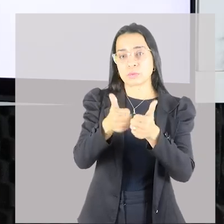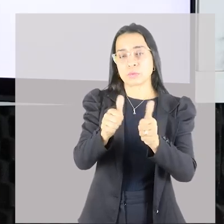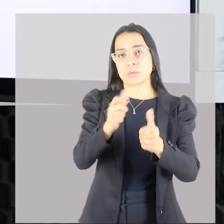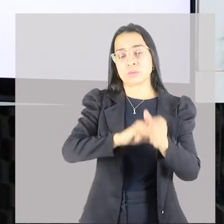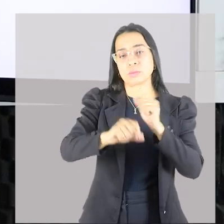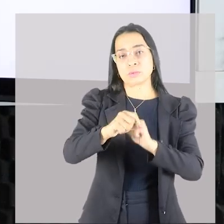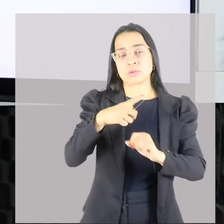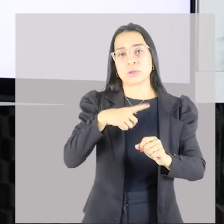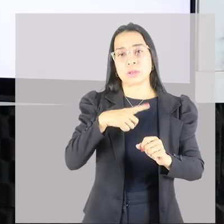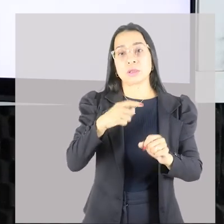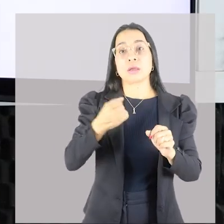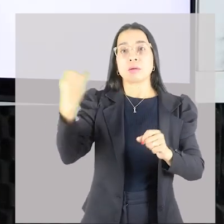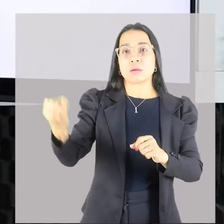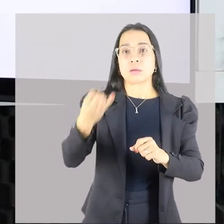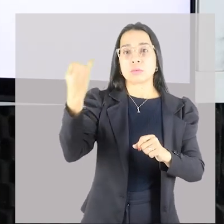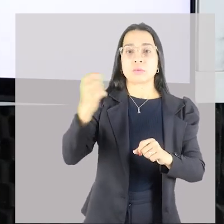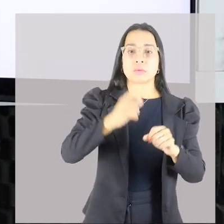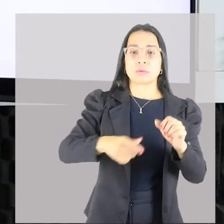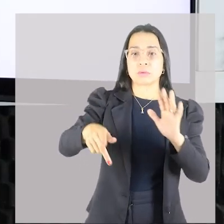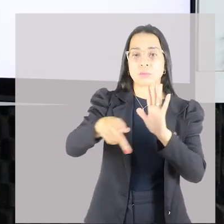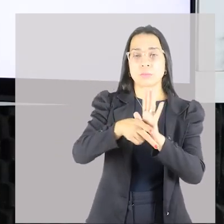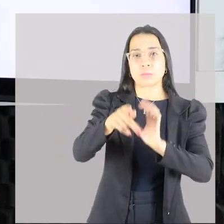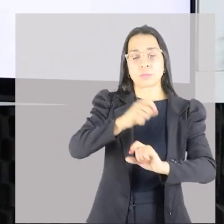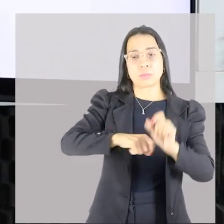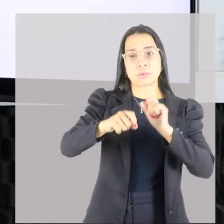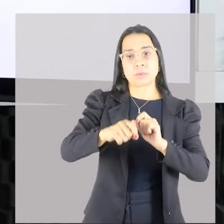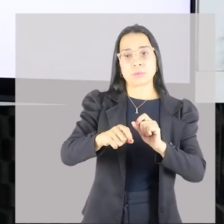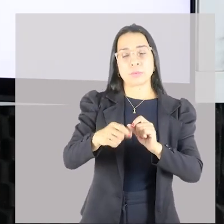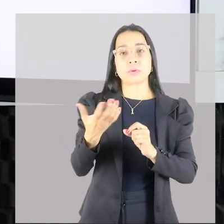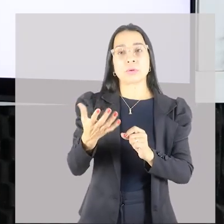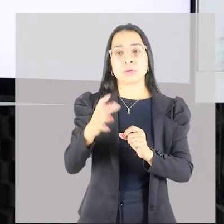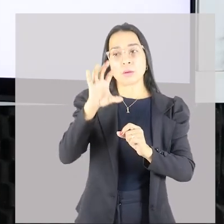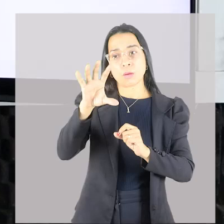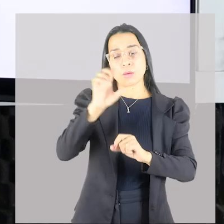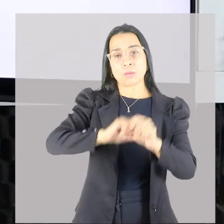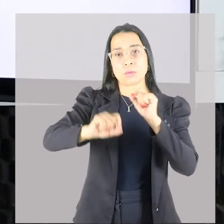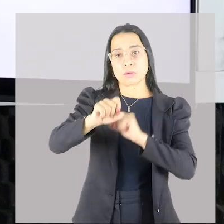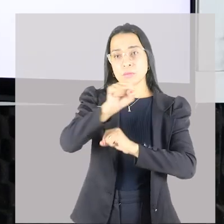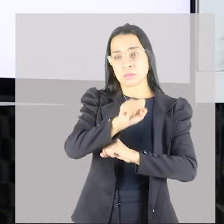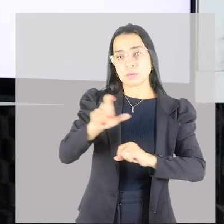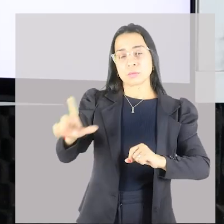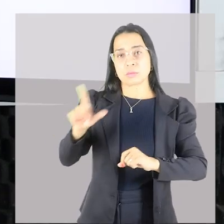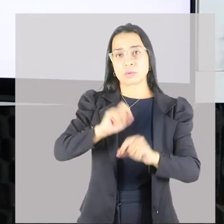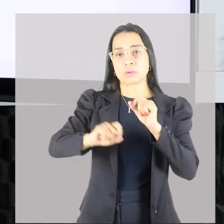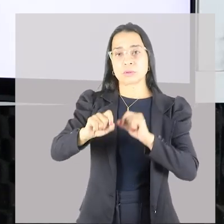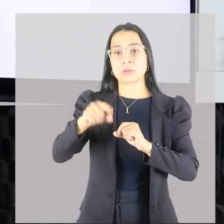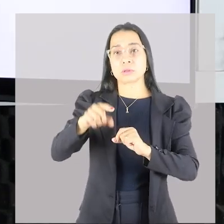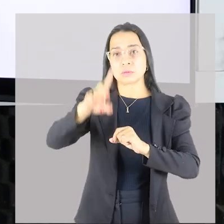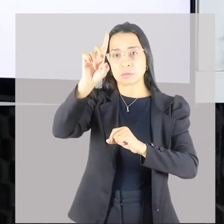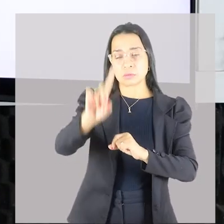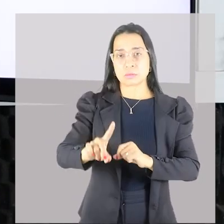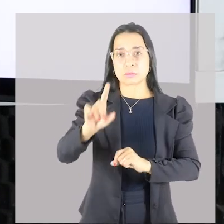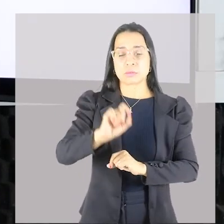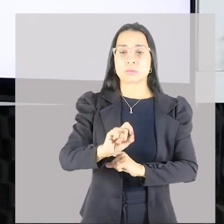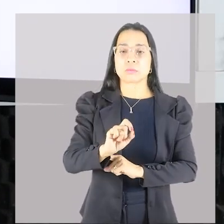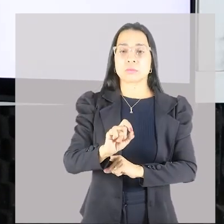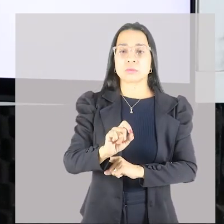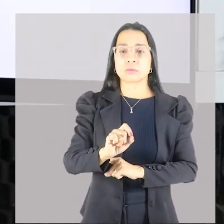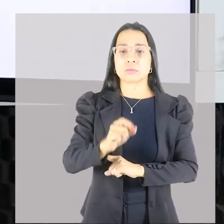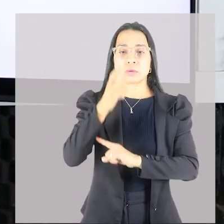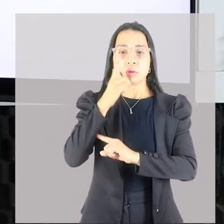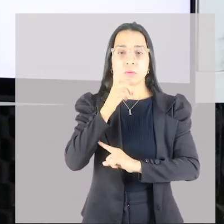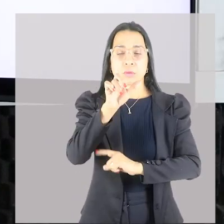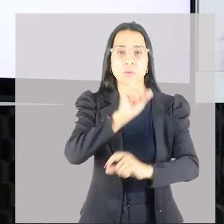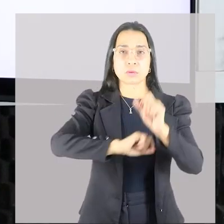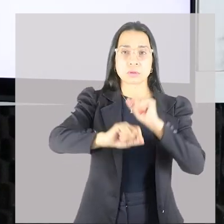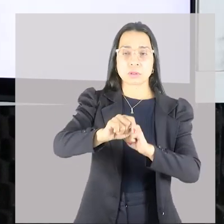gente tem ali uma importância local, né, regional, do movimento estudantil maranhense, nesse direito, né, que foi conquistado